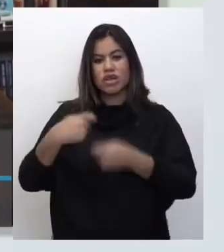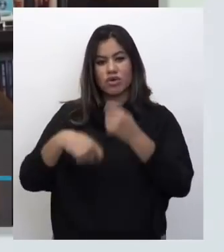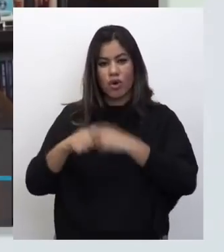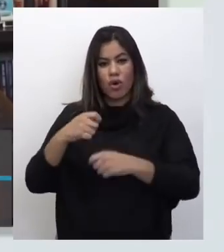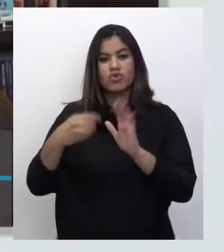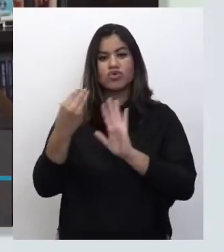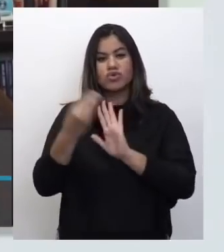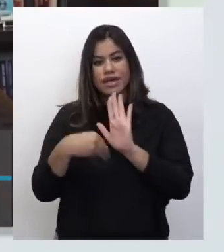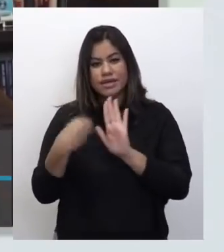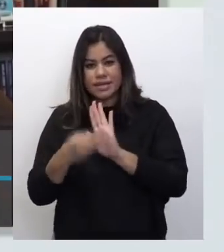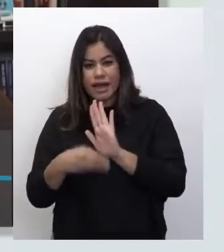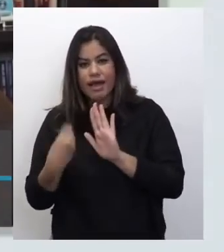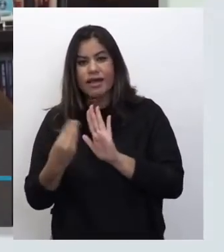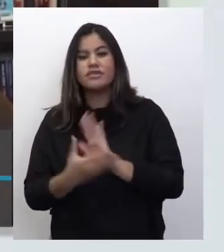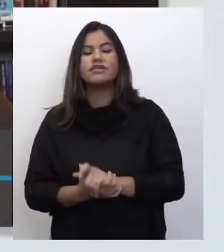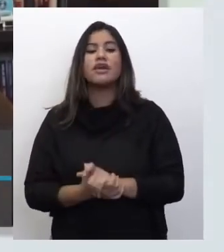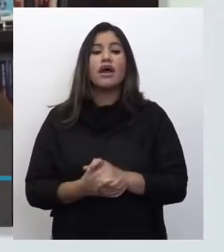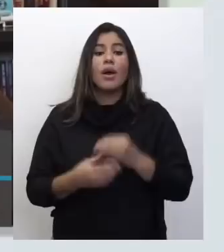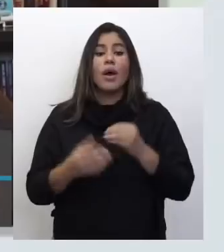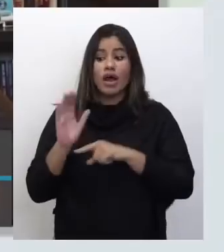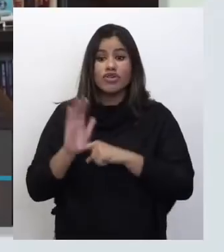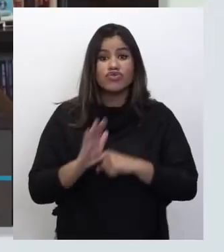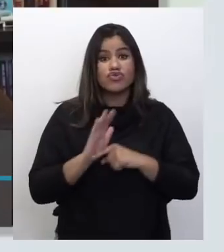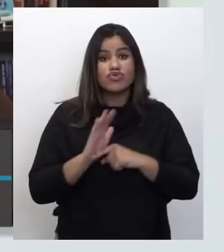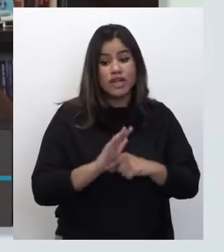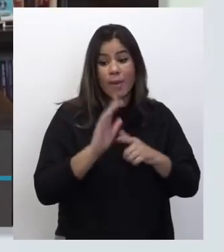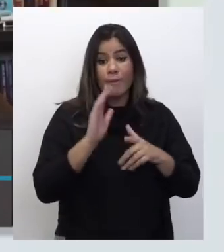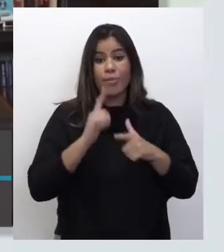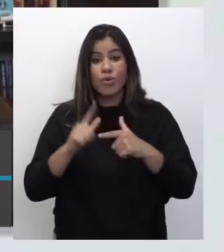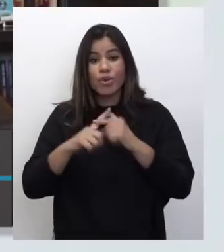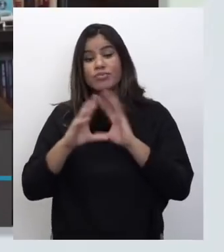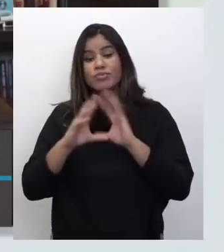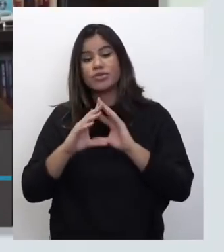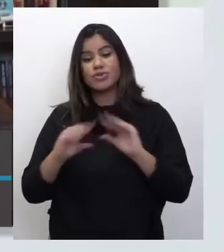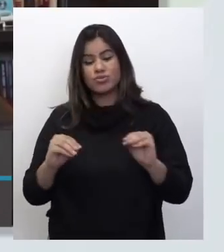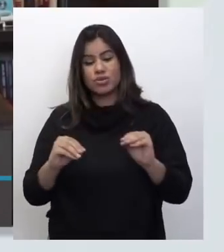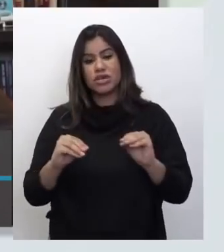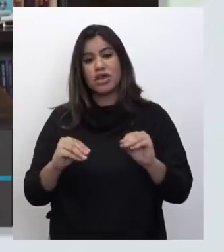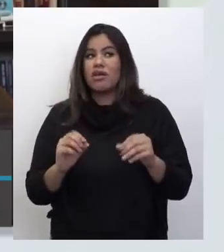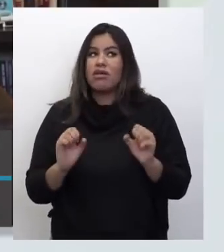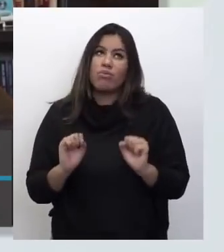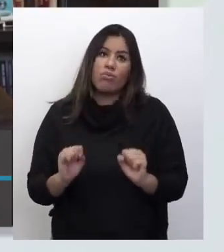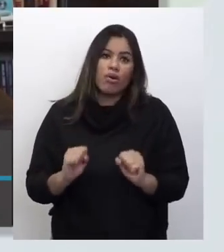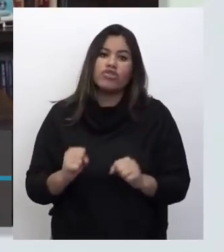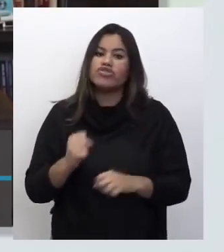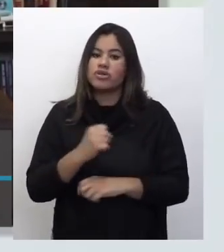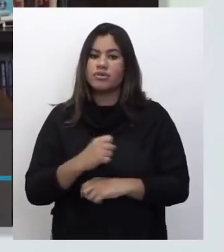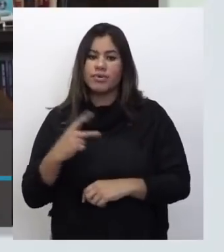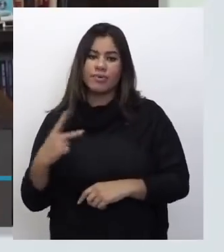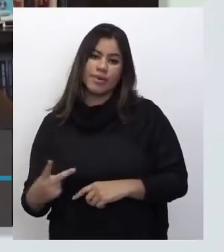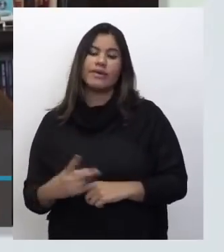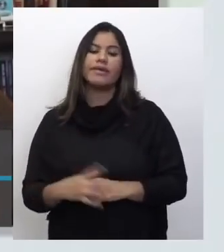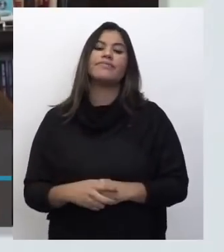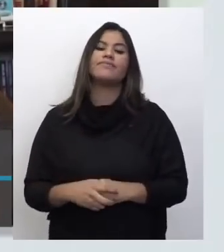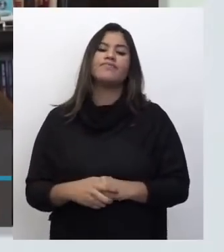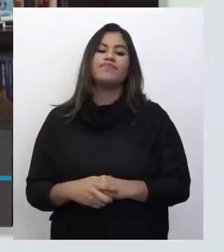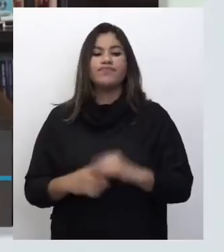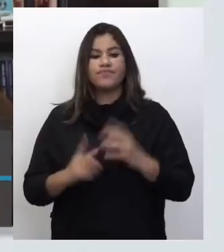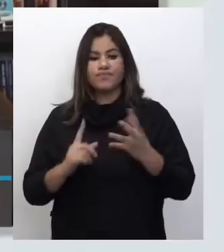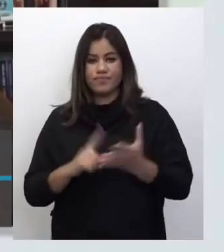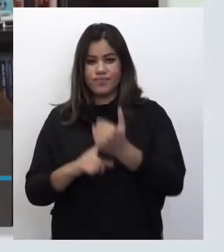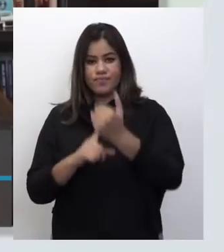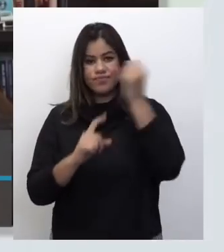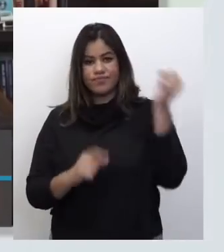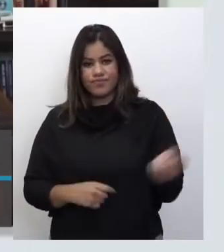uma solução para um problema real. E essa solução, ela pode ser a criação de um aplicativo, de uma nova